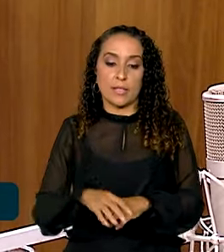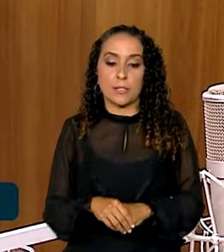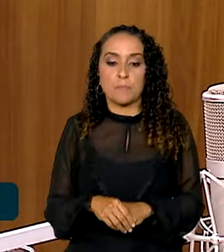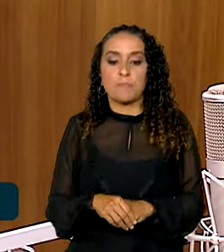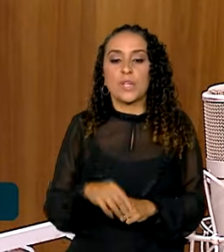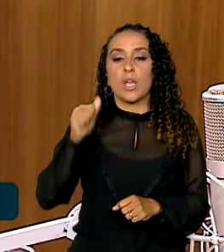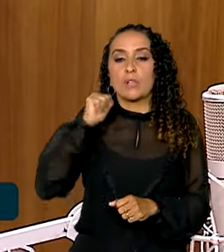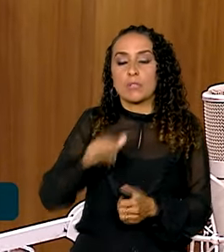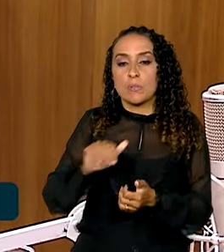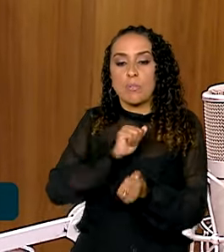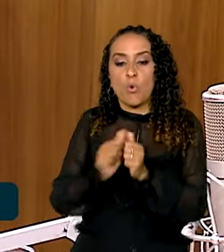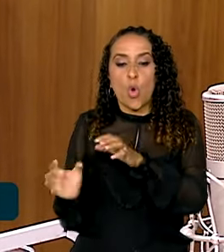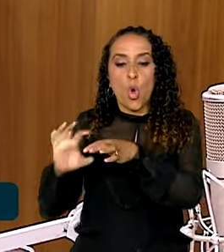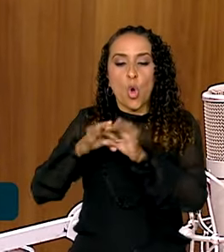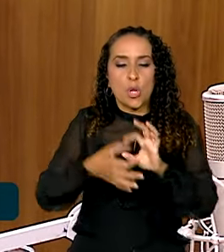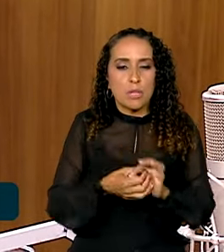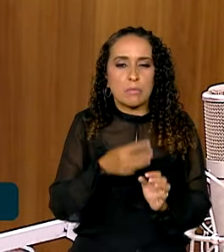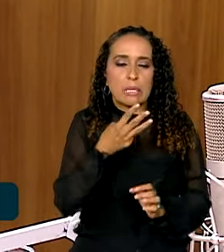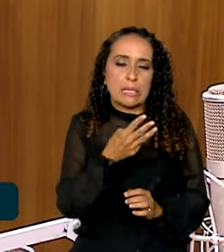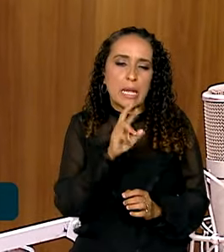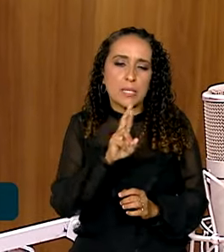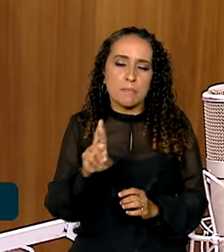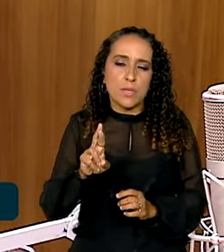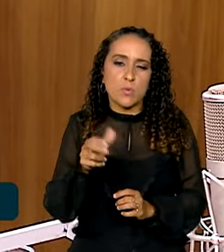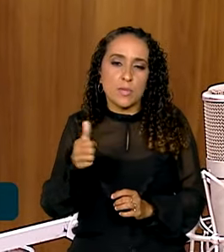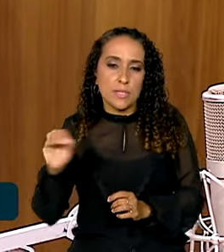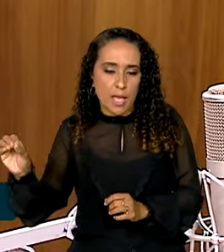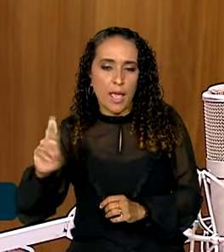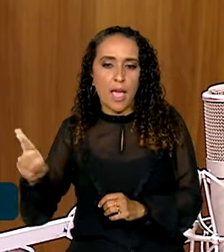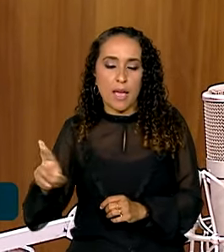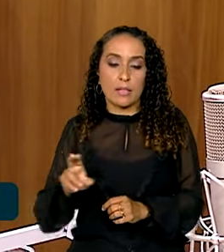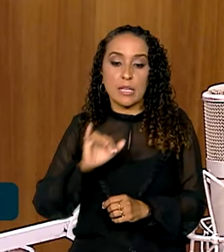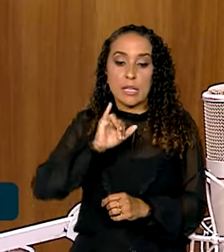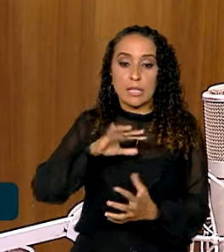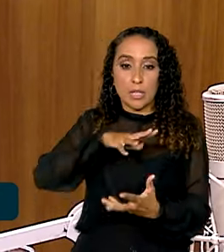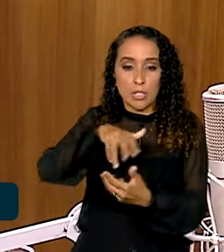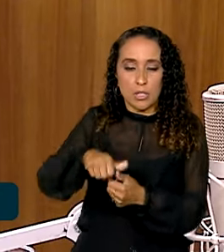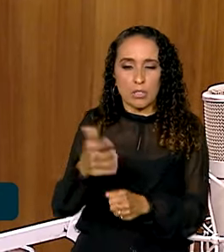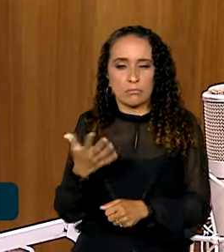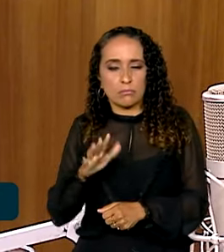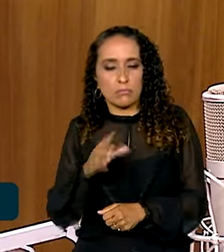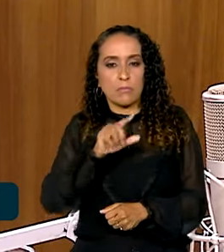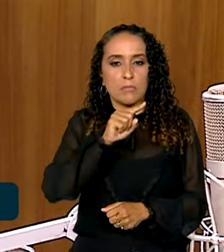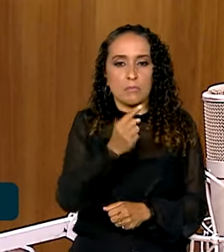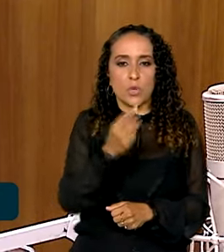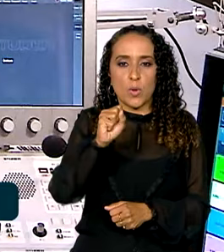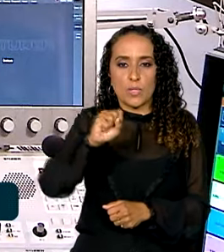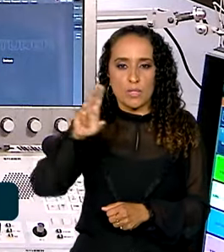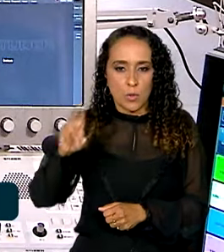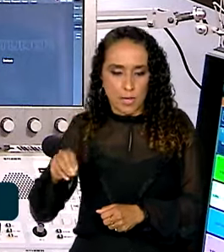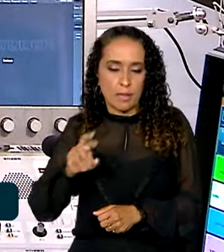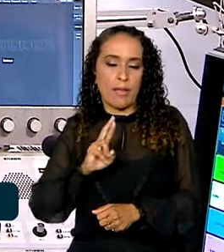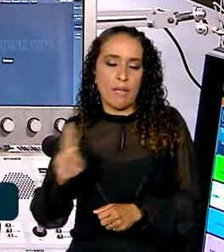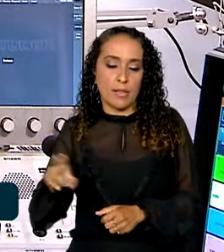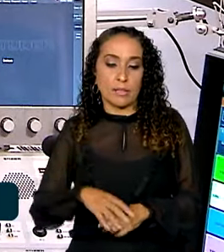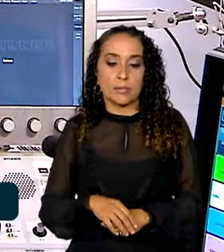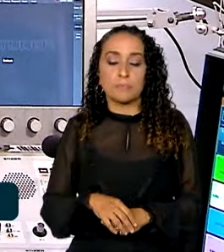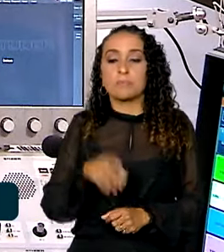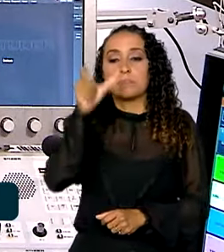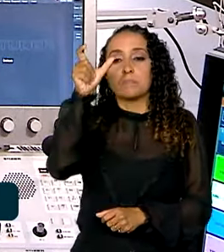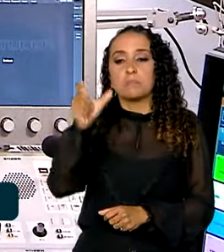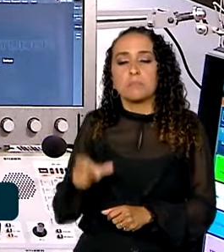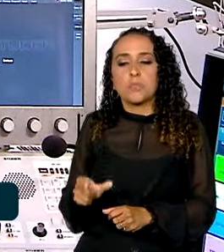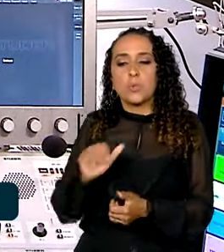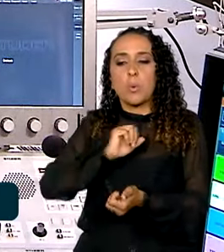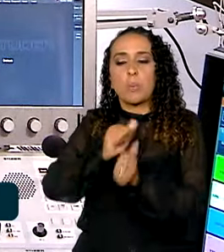A Bolsa Olímpica é em torno de R$ 3.100 e o Bolsa Internacional que gira em torno de R$ 1.850. E os atletas com